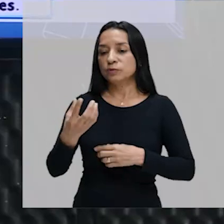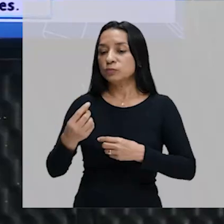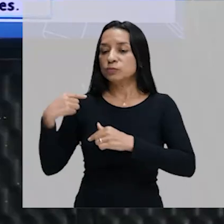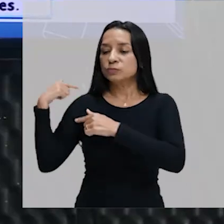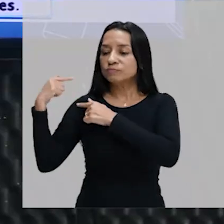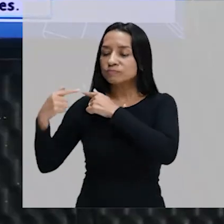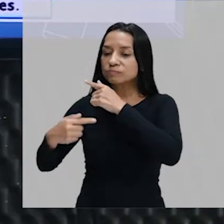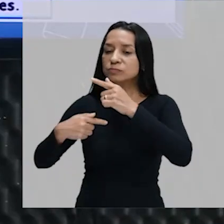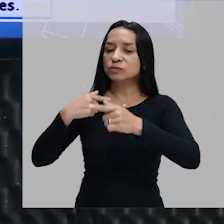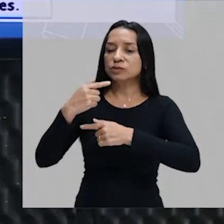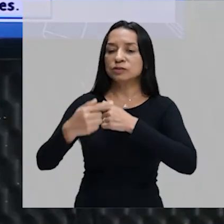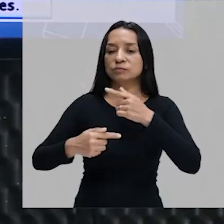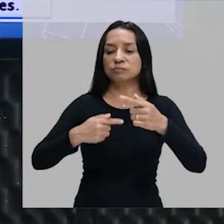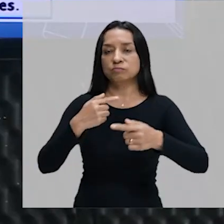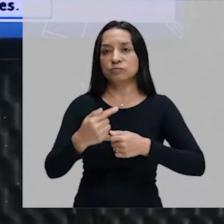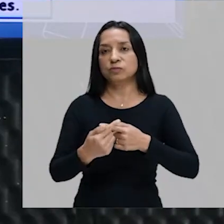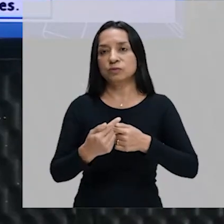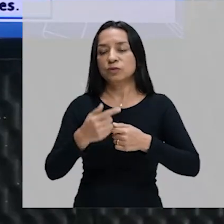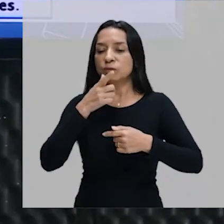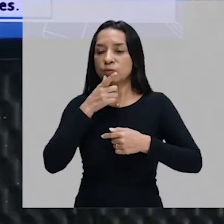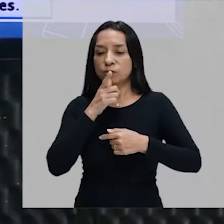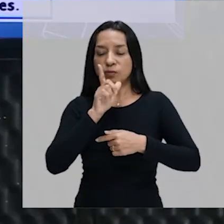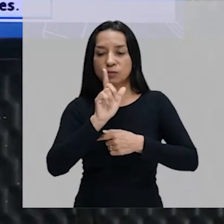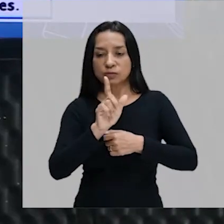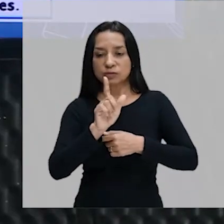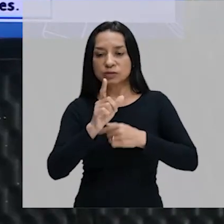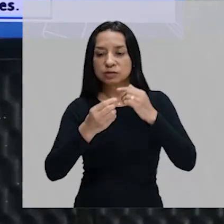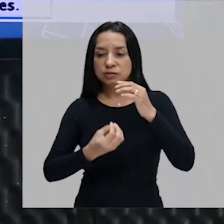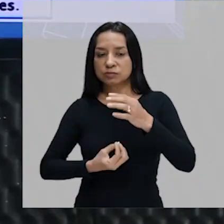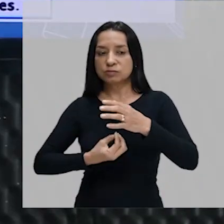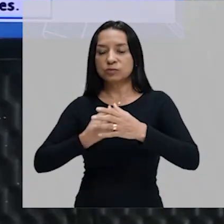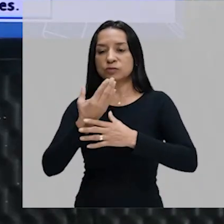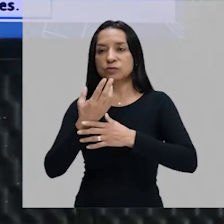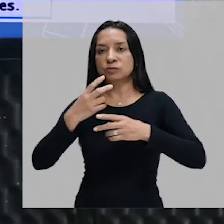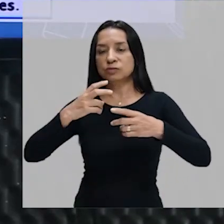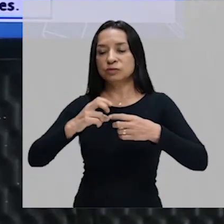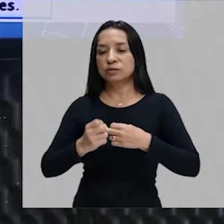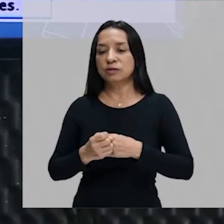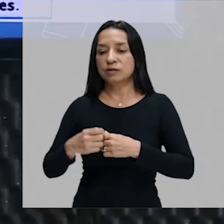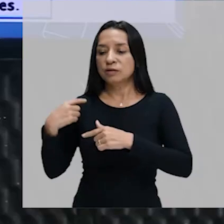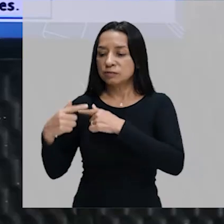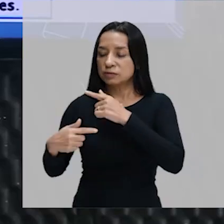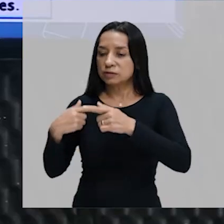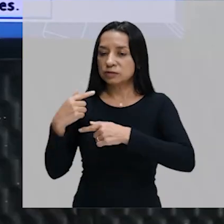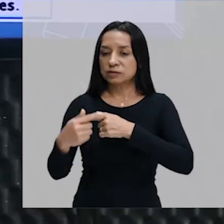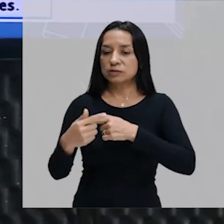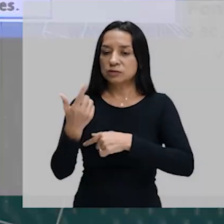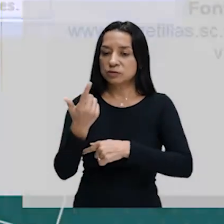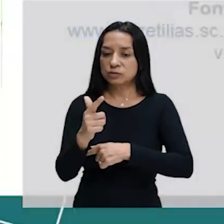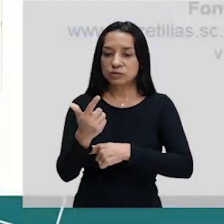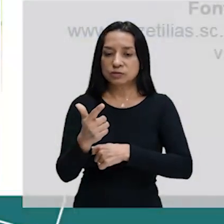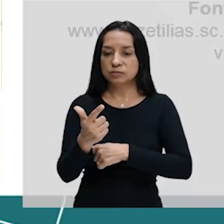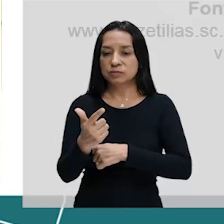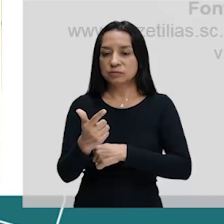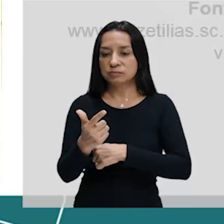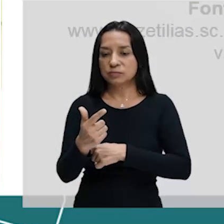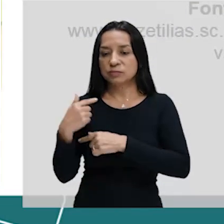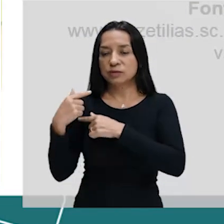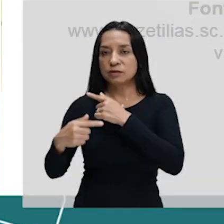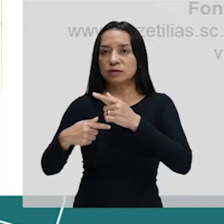gerações esses indivíduos não conseguirem gerar descendência, ou seja, inexistência de